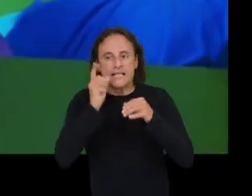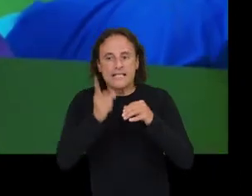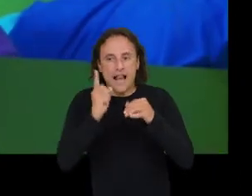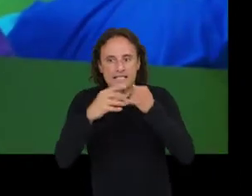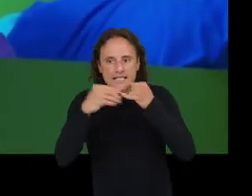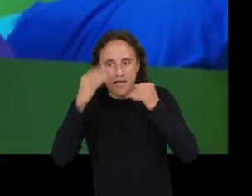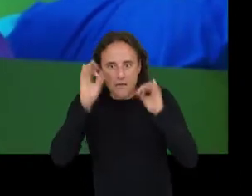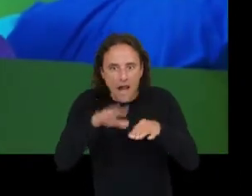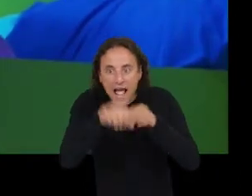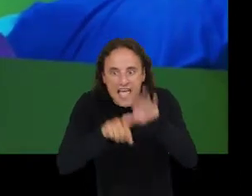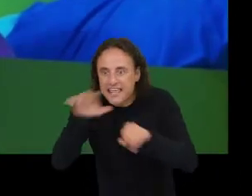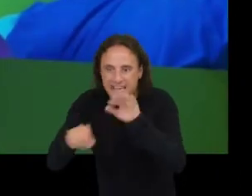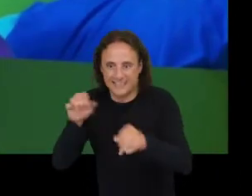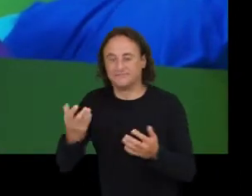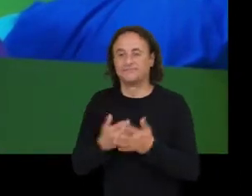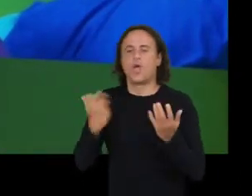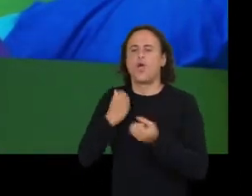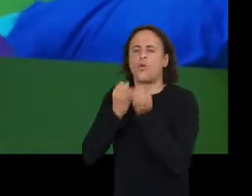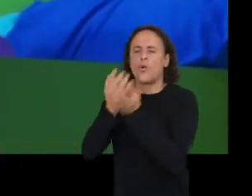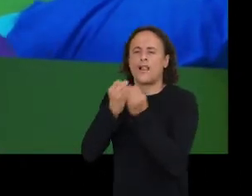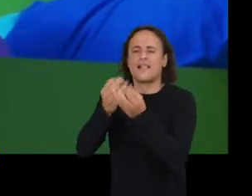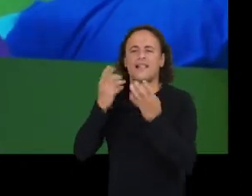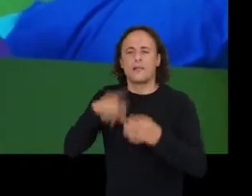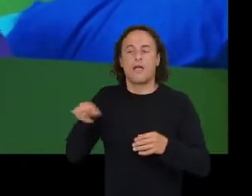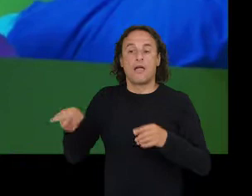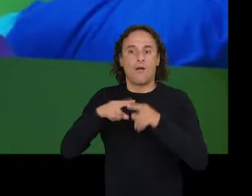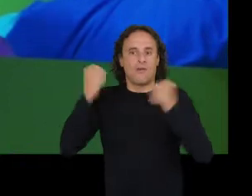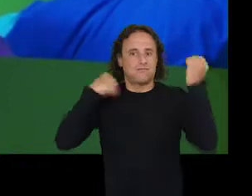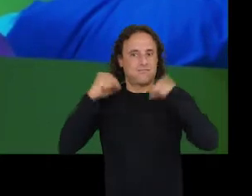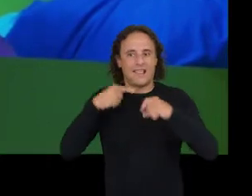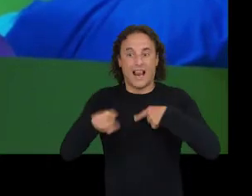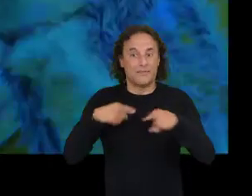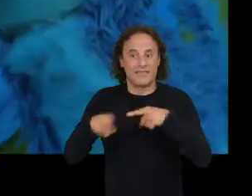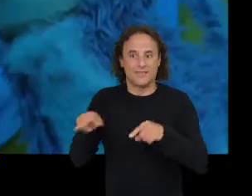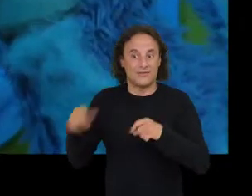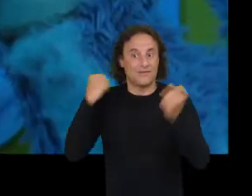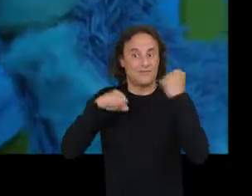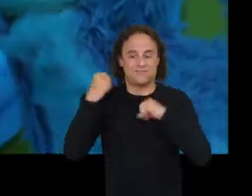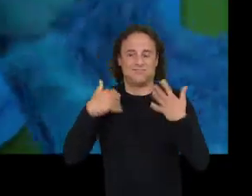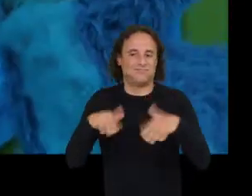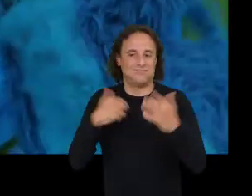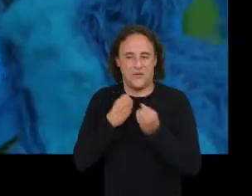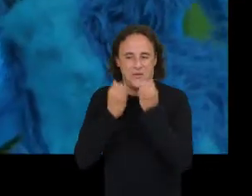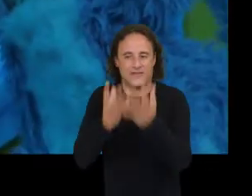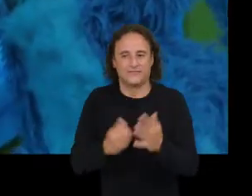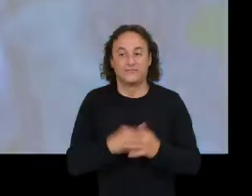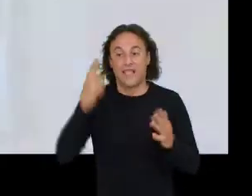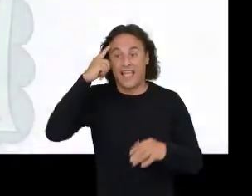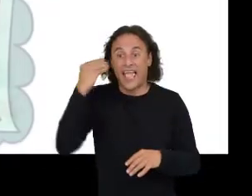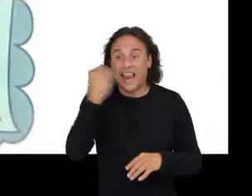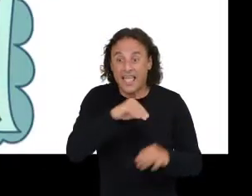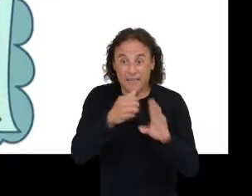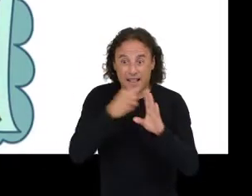¡Vou contar la travesura máis gorda! ¡Máis gorda, máis gorda! ¡Que fixo Chispa! ¡A Baneveira!